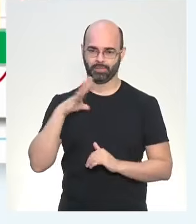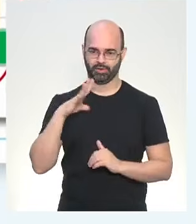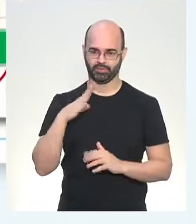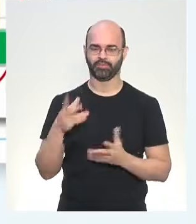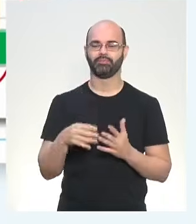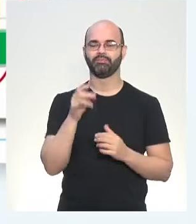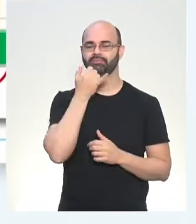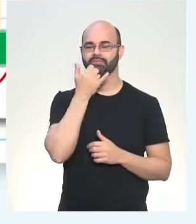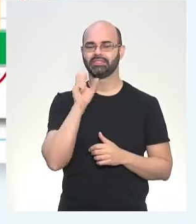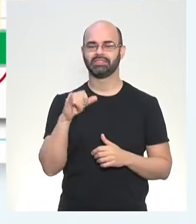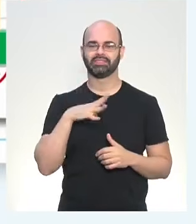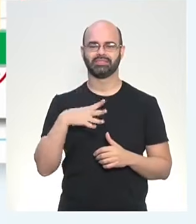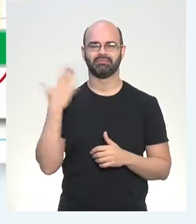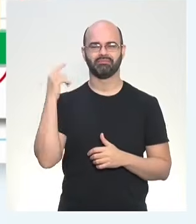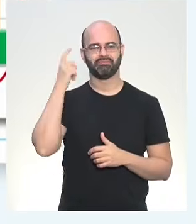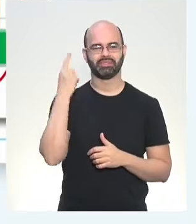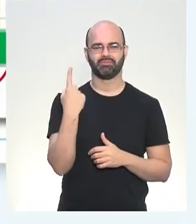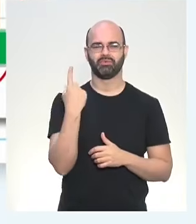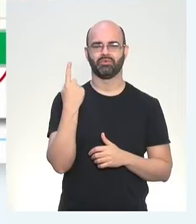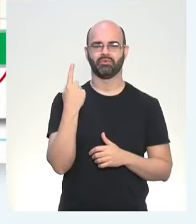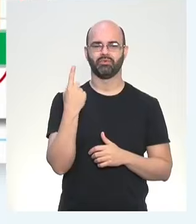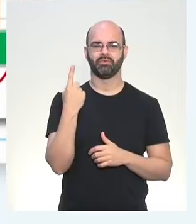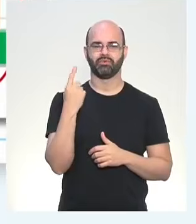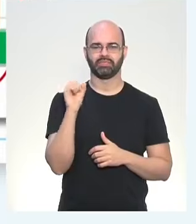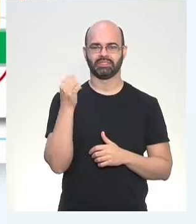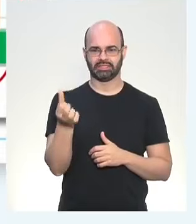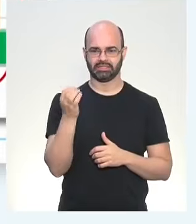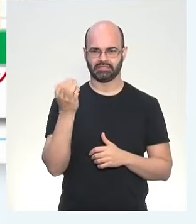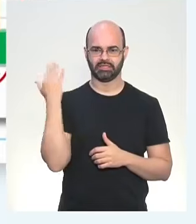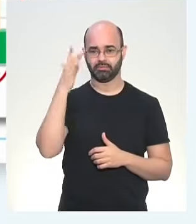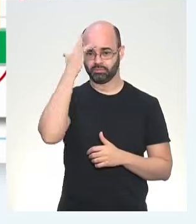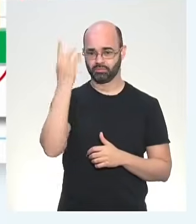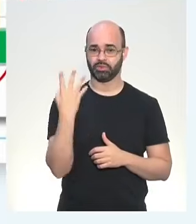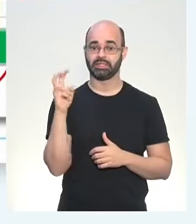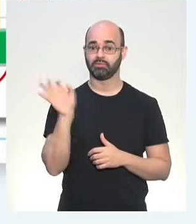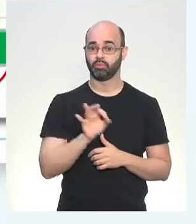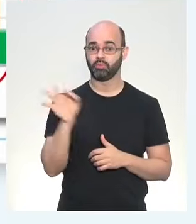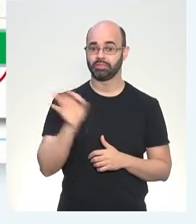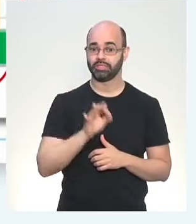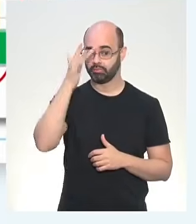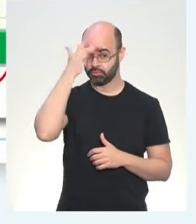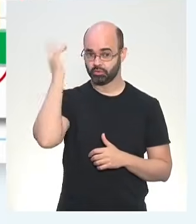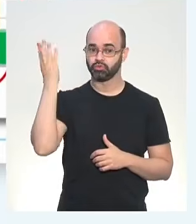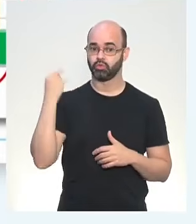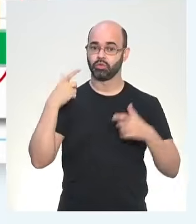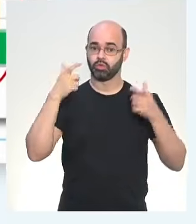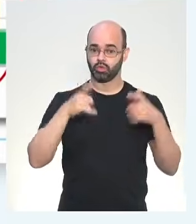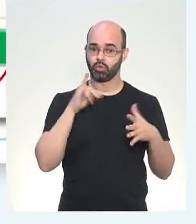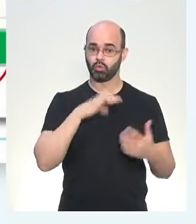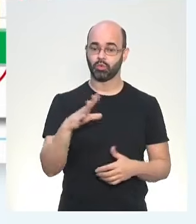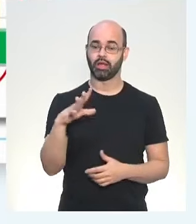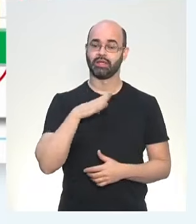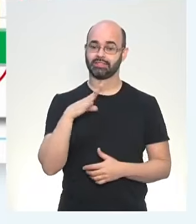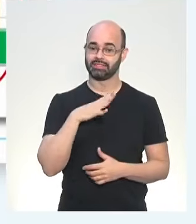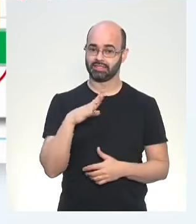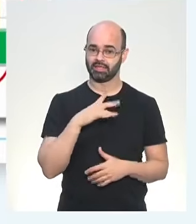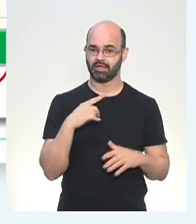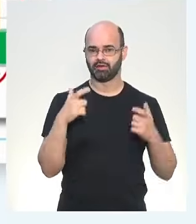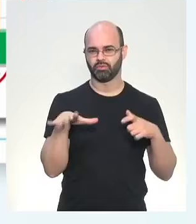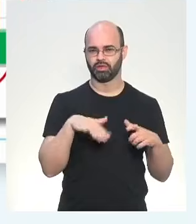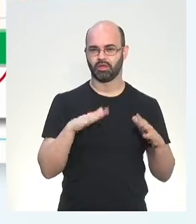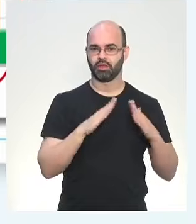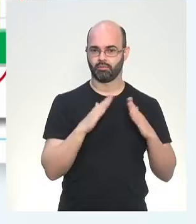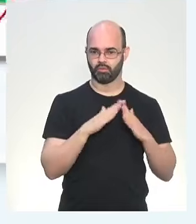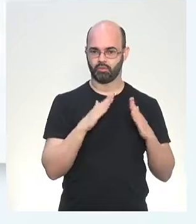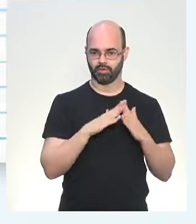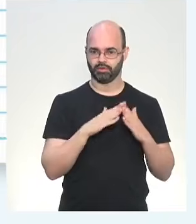Se pensarmos que em 1960, apenas 45% dos brasileiros moravam em áreas urbanas, podemos ter uma noção da diferença